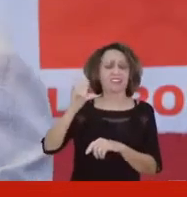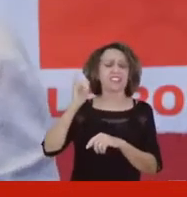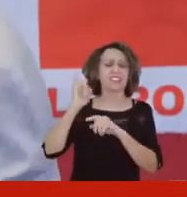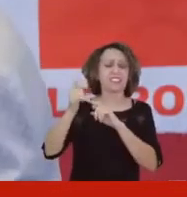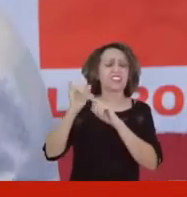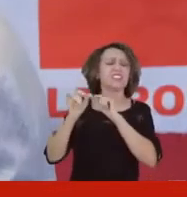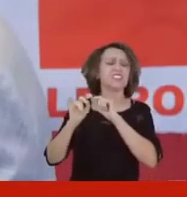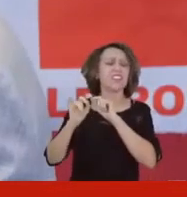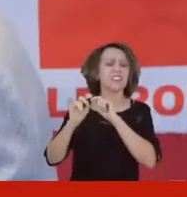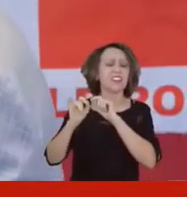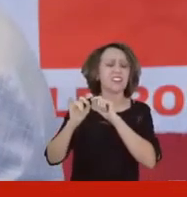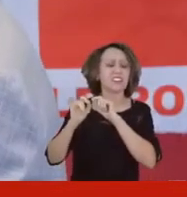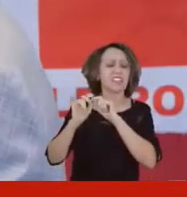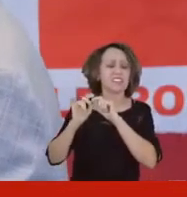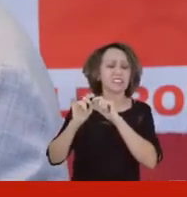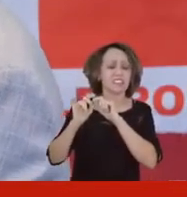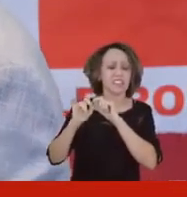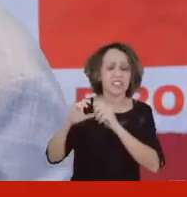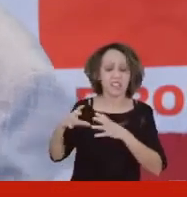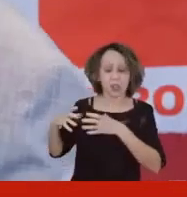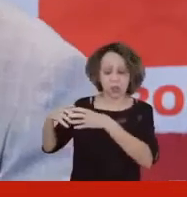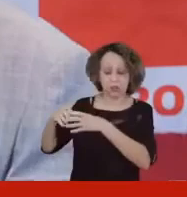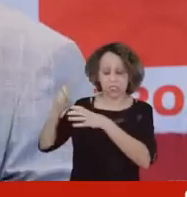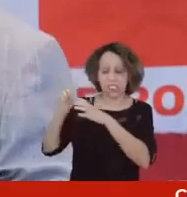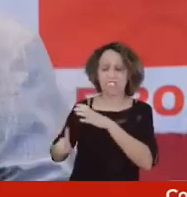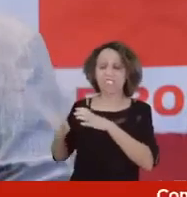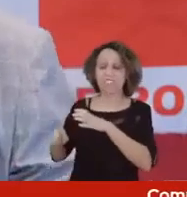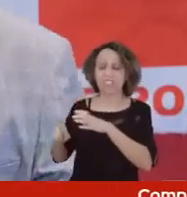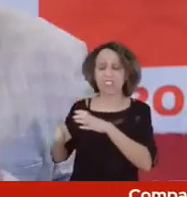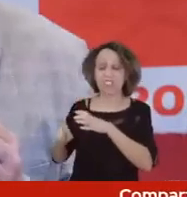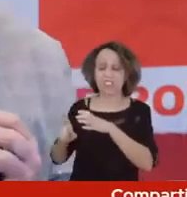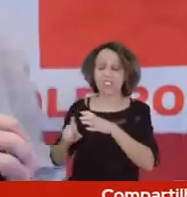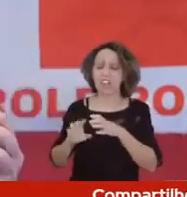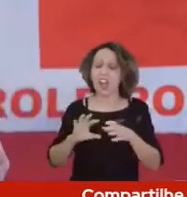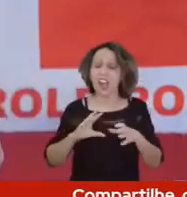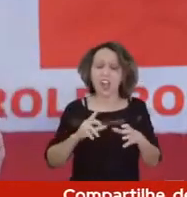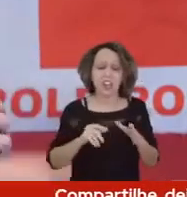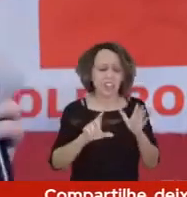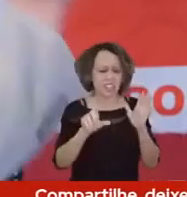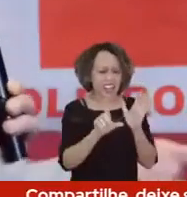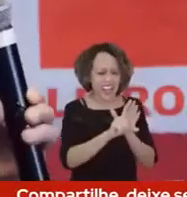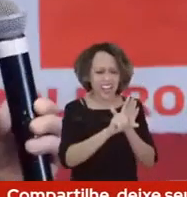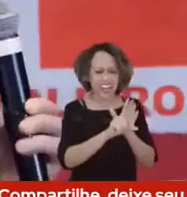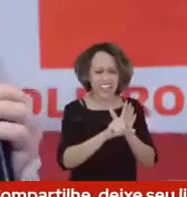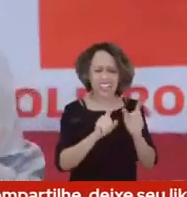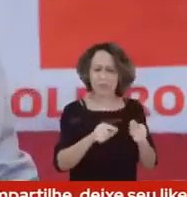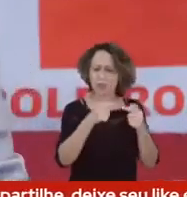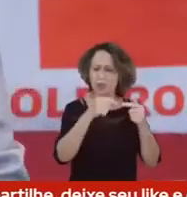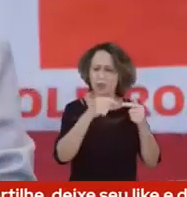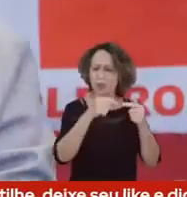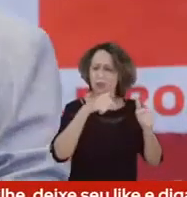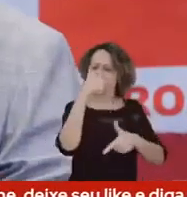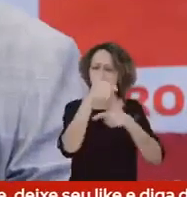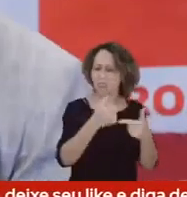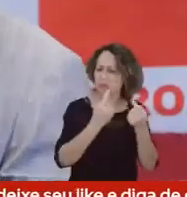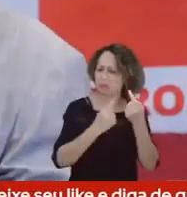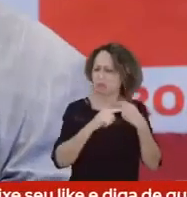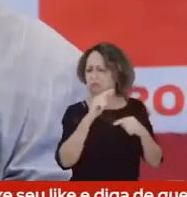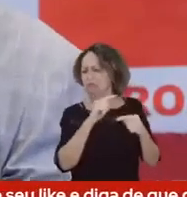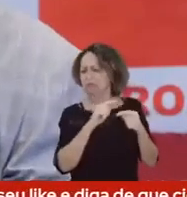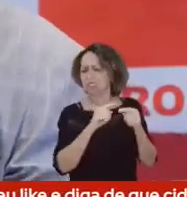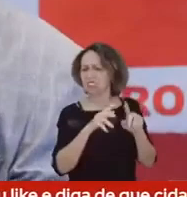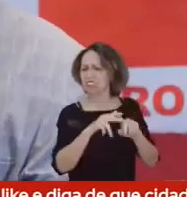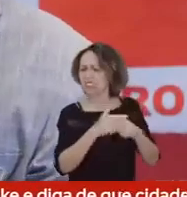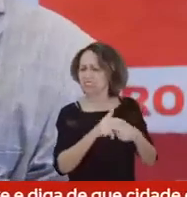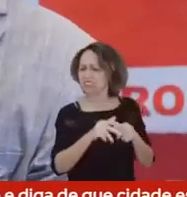a reforma trabalhista, não foi levado um sindicalista contra a reforma trabalhista para falar em nenhum canal de televisão